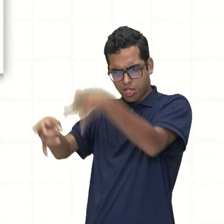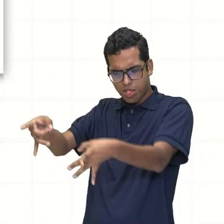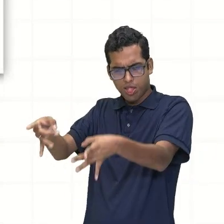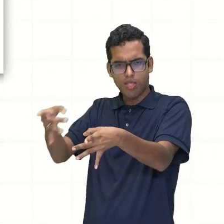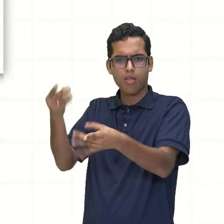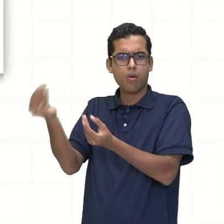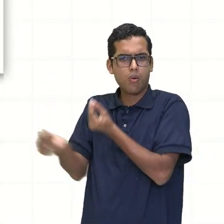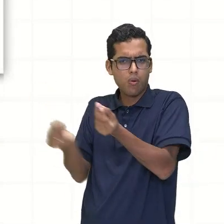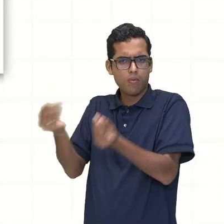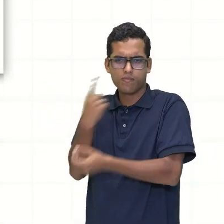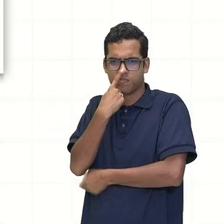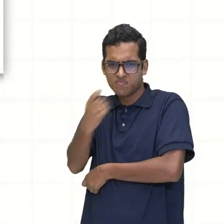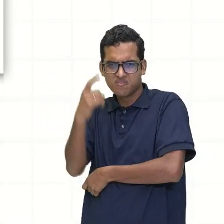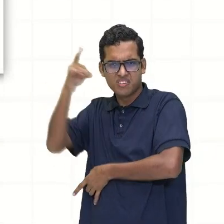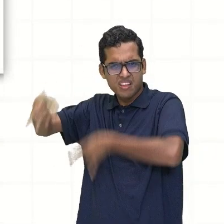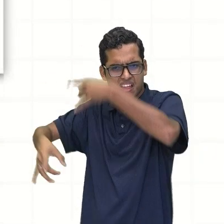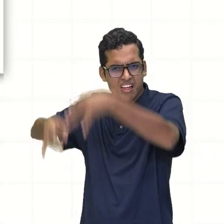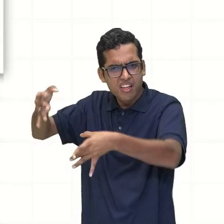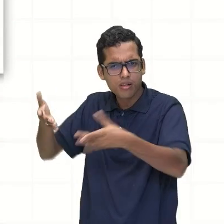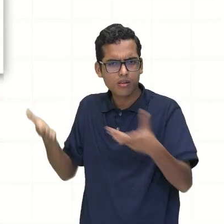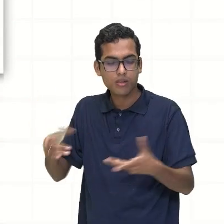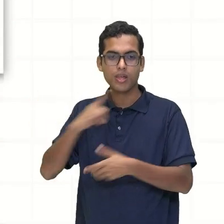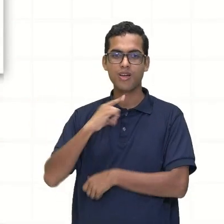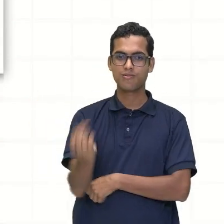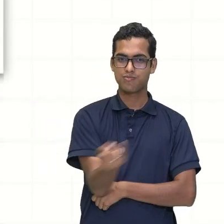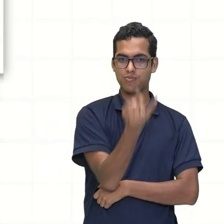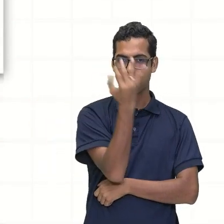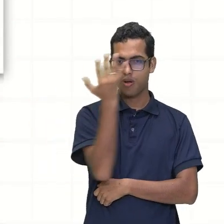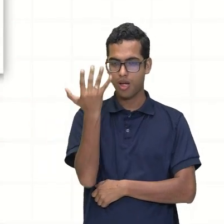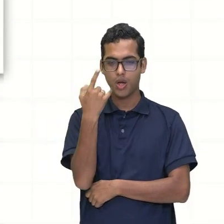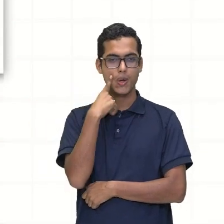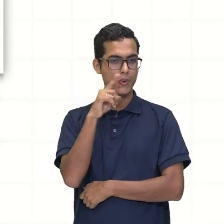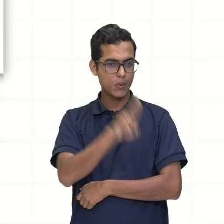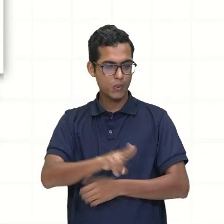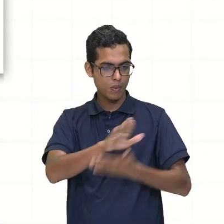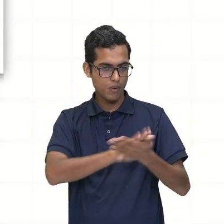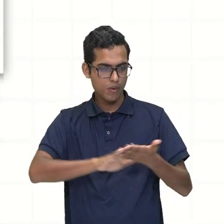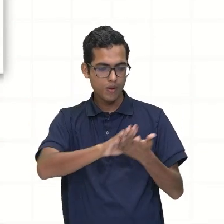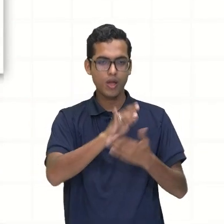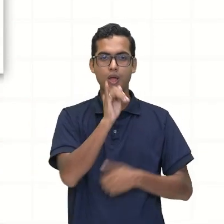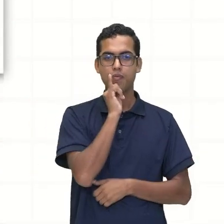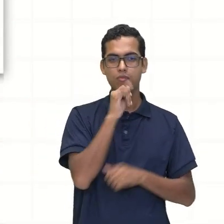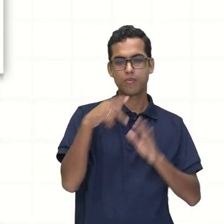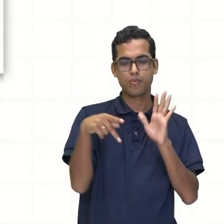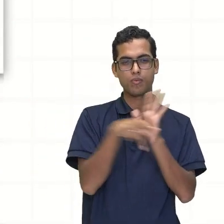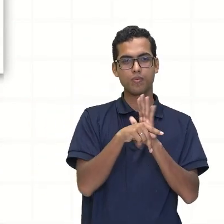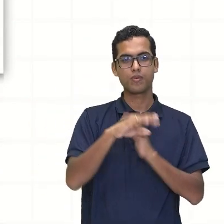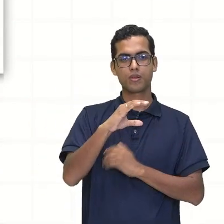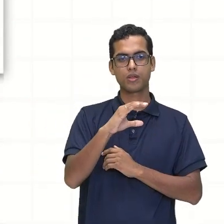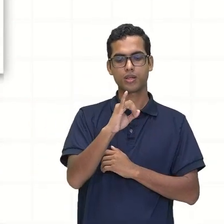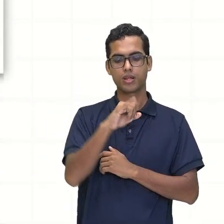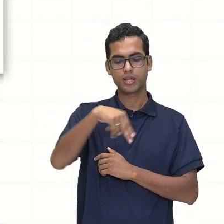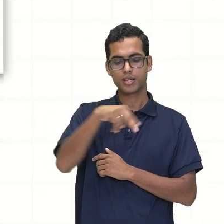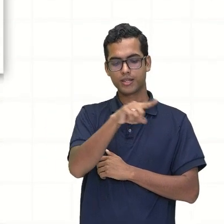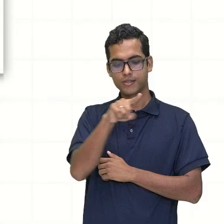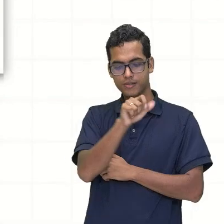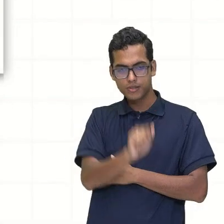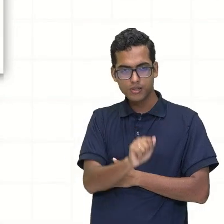lixo. Então, nós temos uma grande quantidade que não vai ser utilizada, como, por exemplo, as cinzas, né? E isso vai o